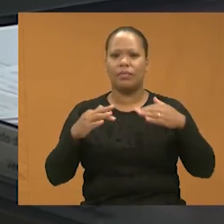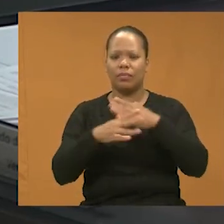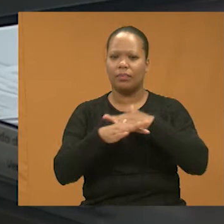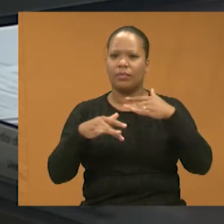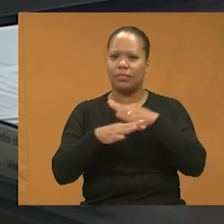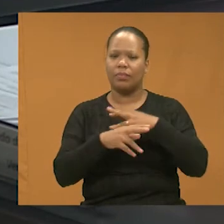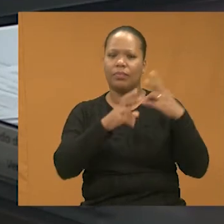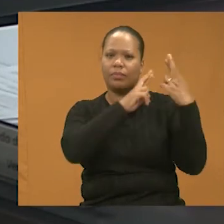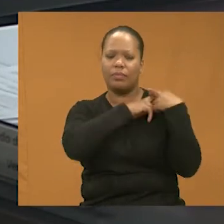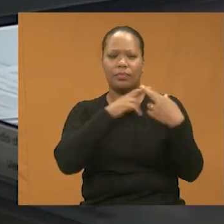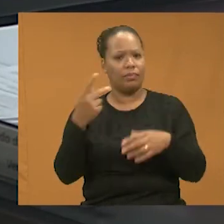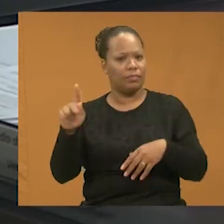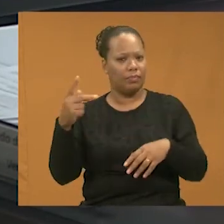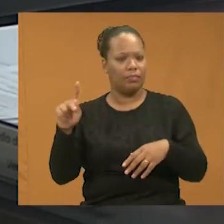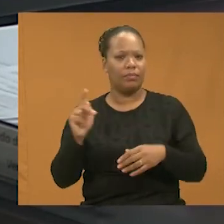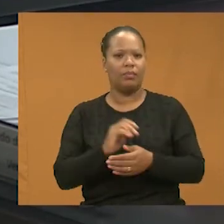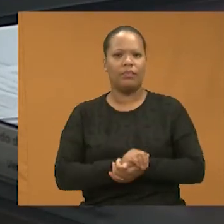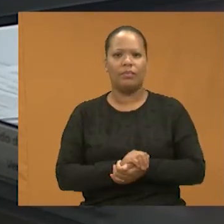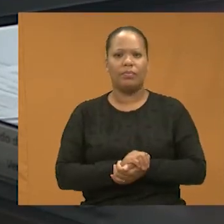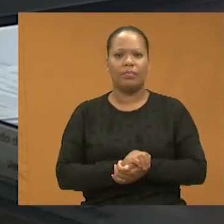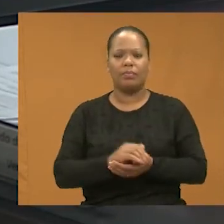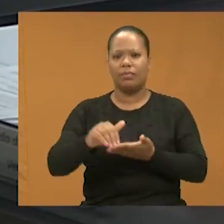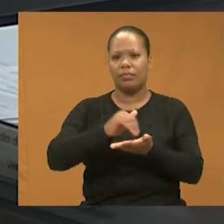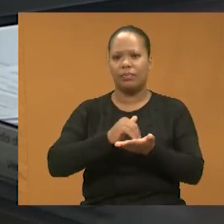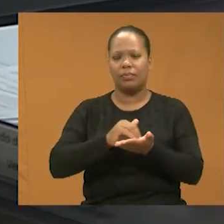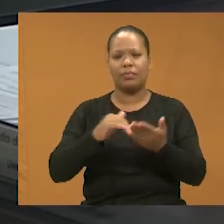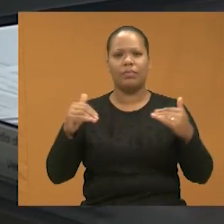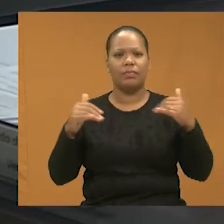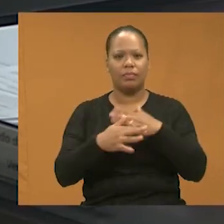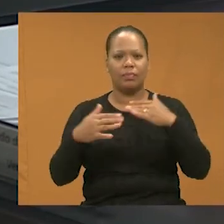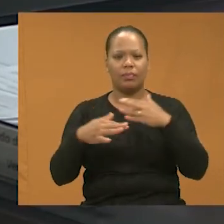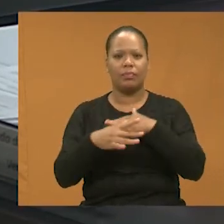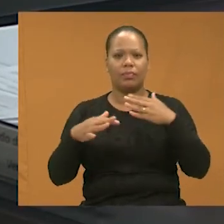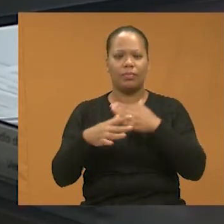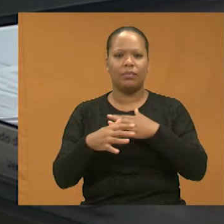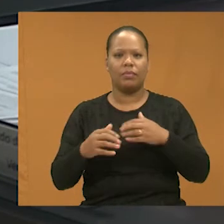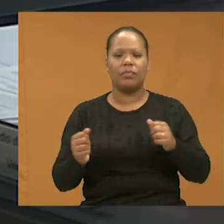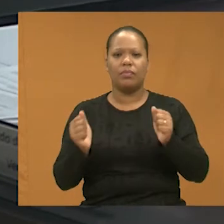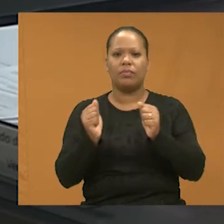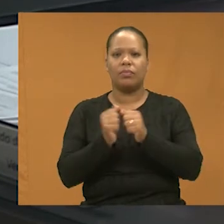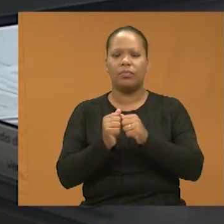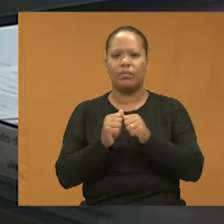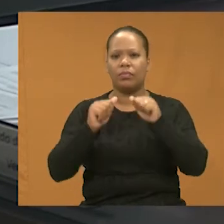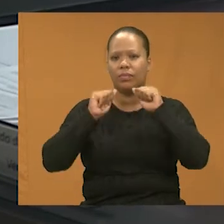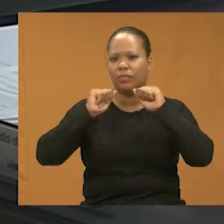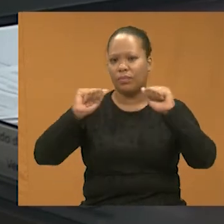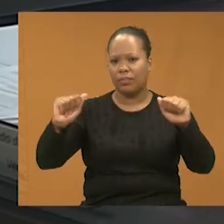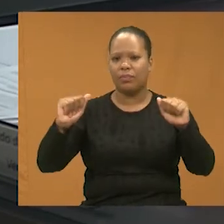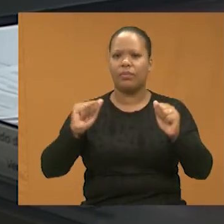mobilidade urbana. É o secretário de mobilidade urbana, juntamente com o seu corpo de assessores,